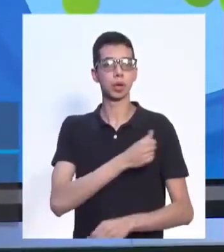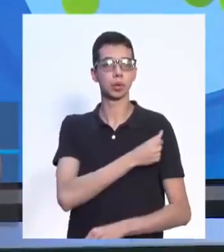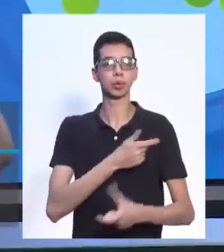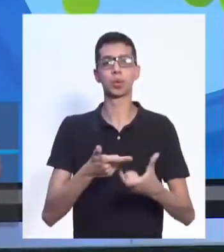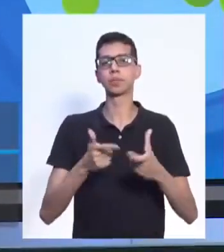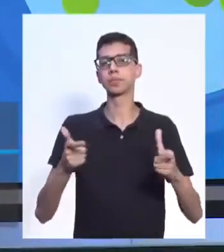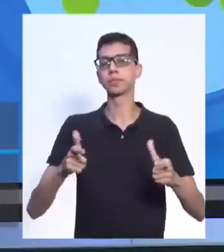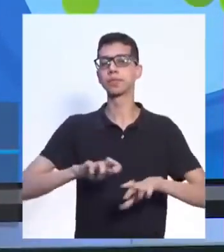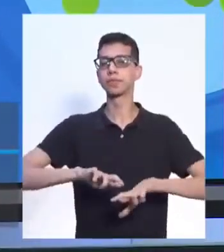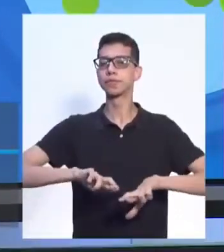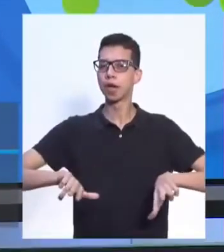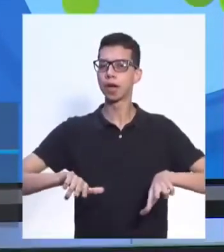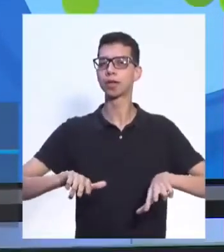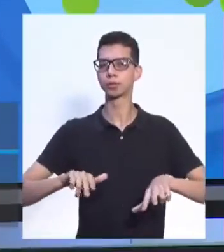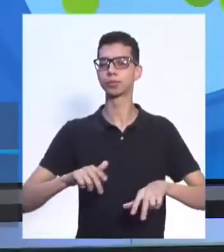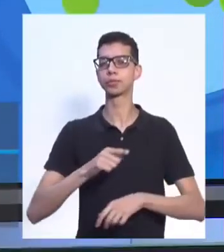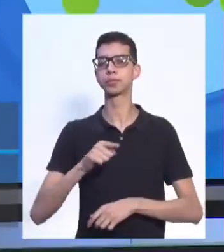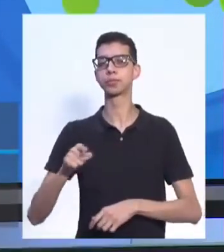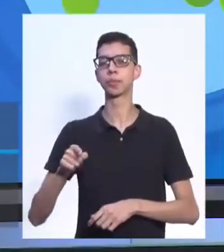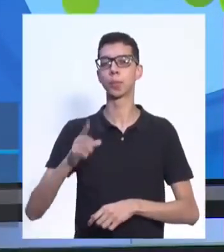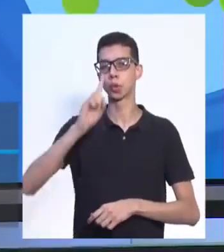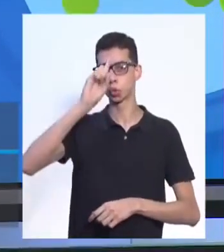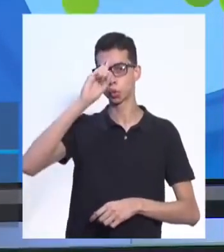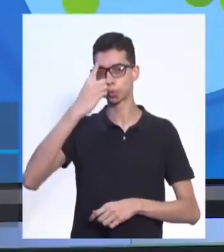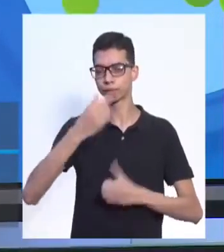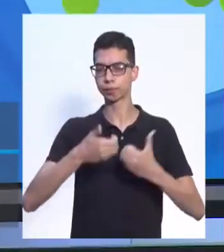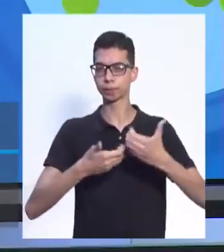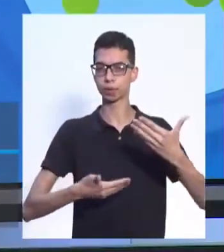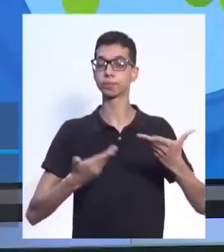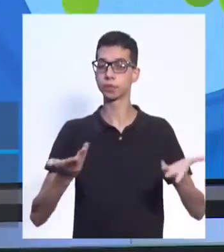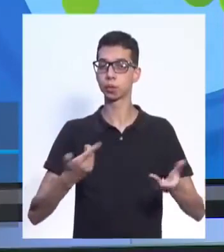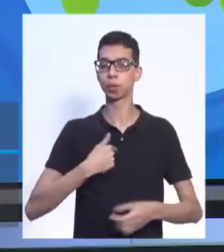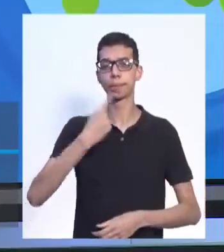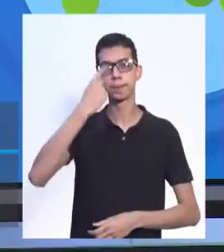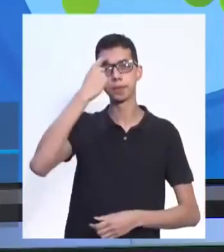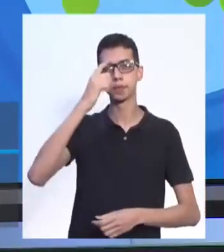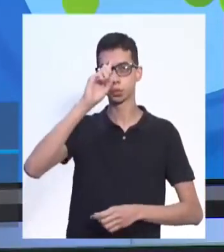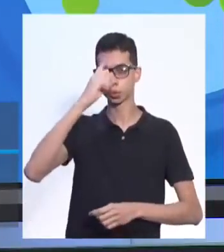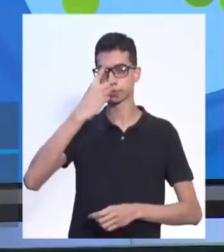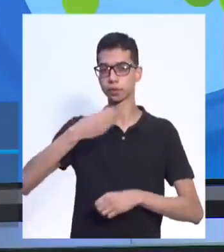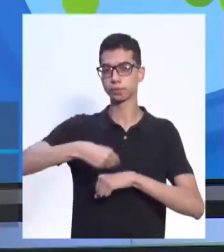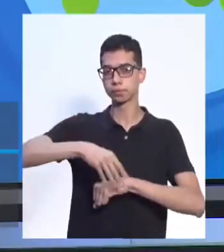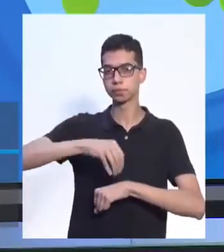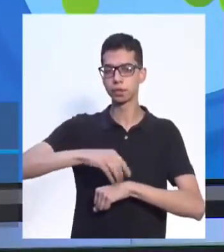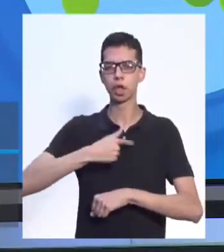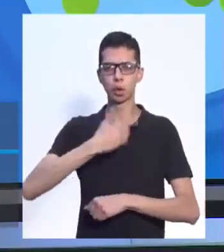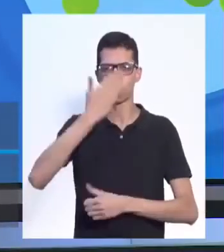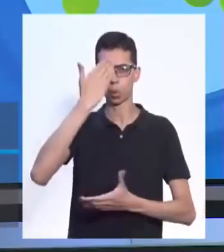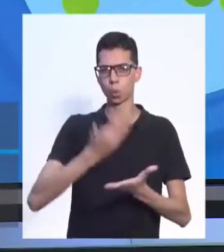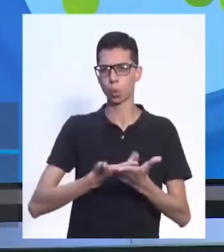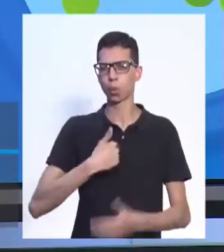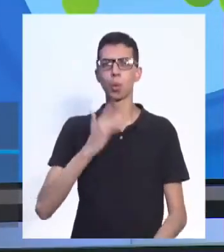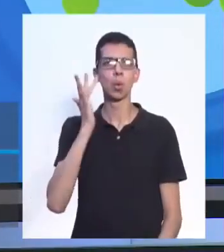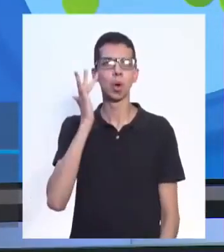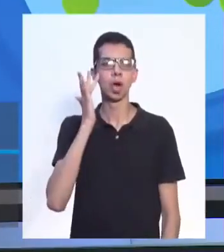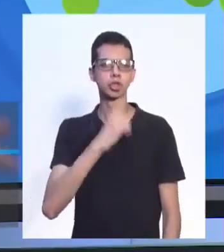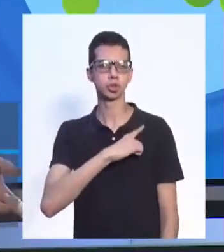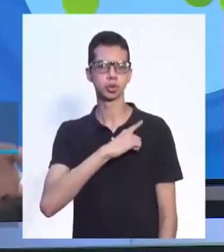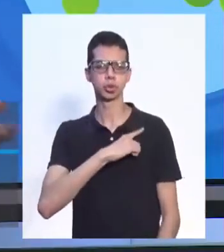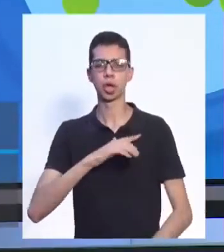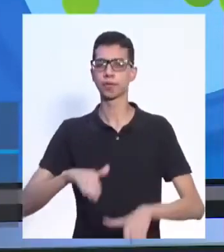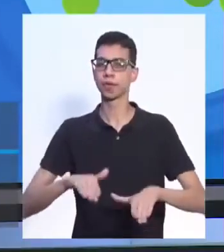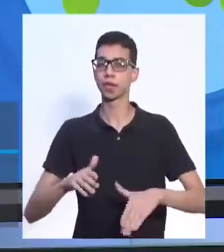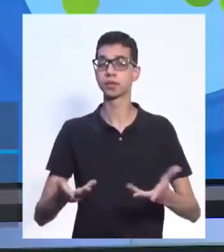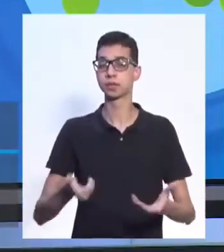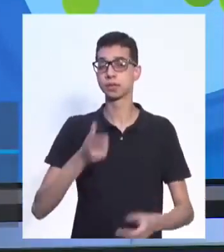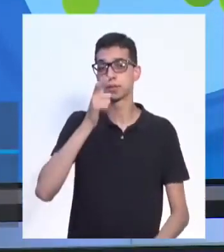essas dúvidas assim no começo da aula. Então, uma pergunta que mandaram, acredito que seja do primeiro ano, pelo que eu vi lá, mas eu acho que talvez seja